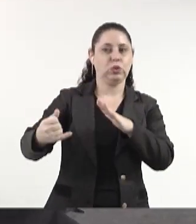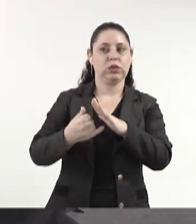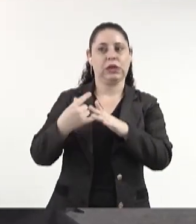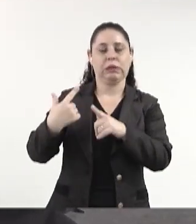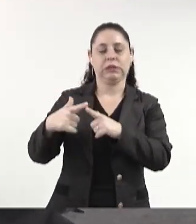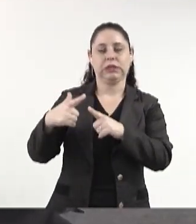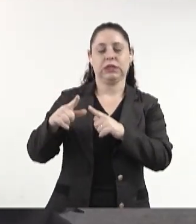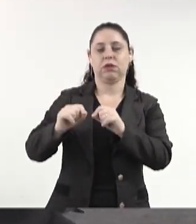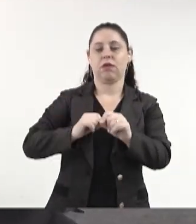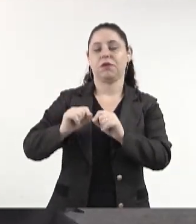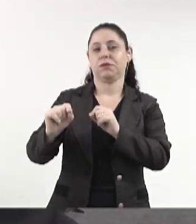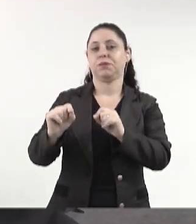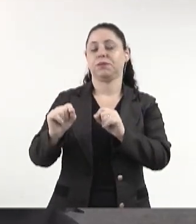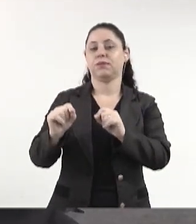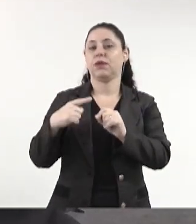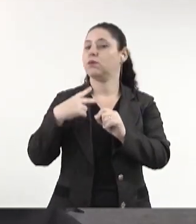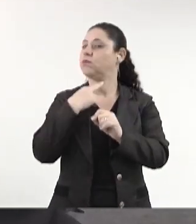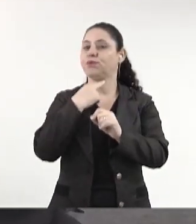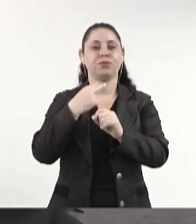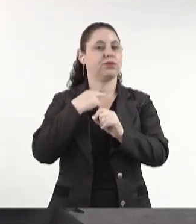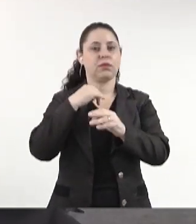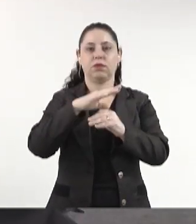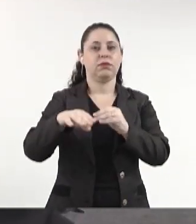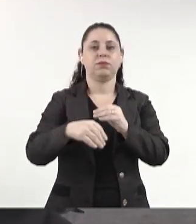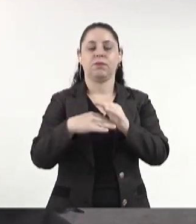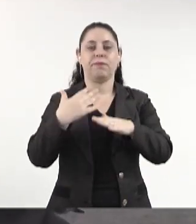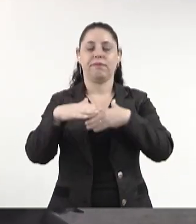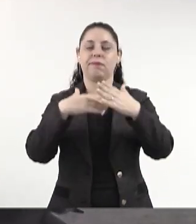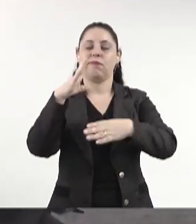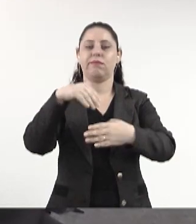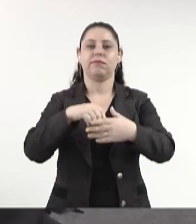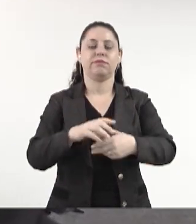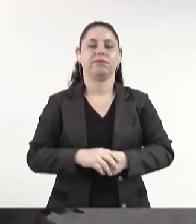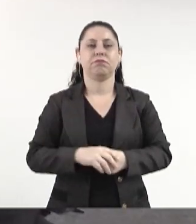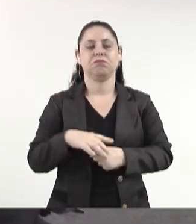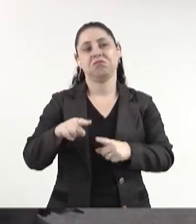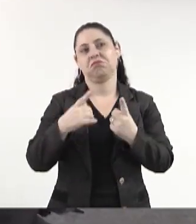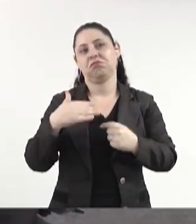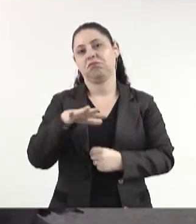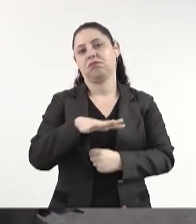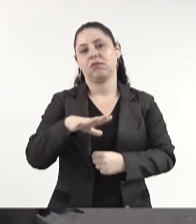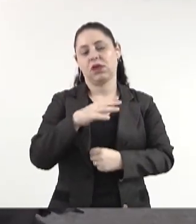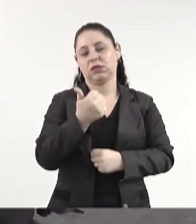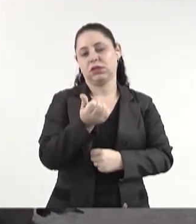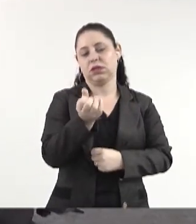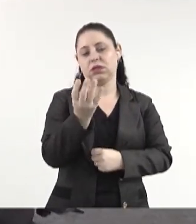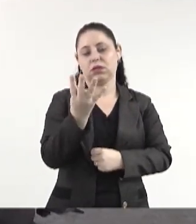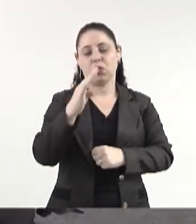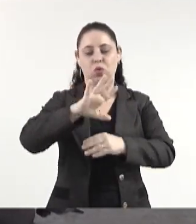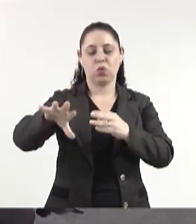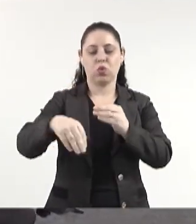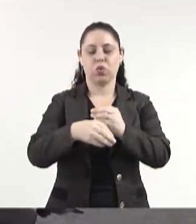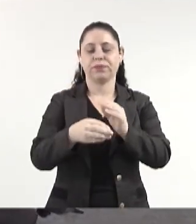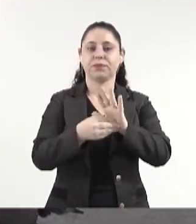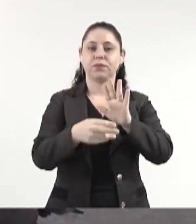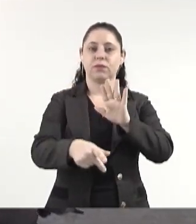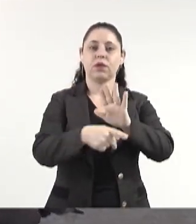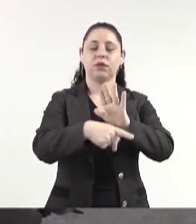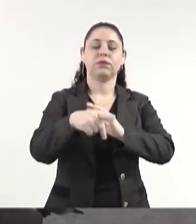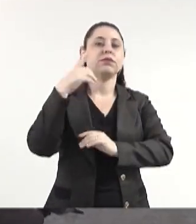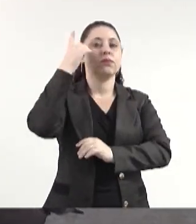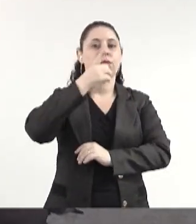de entidades, de órgãos, e aí ela não pode prosperar. Mas, a regra geral, a grande maioria foi acatada, são indicações